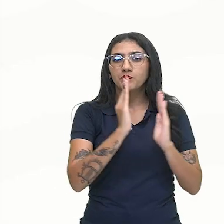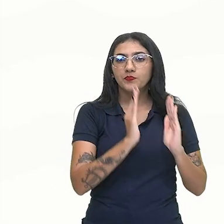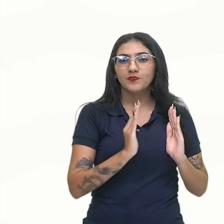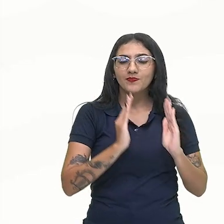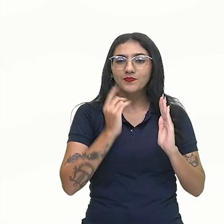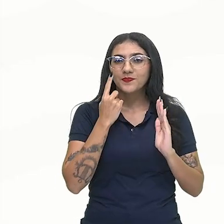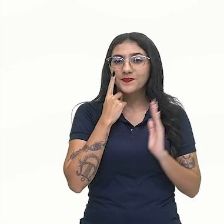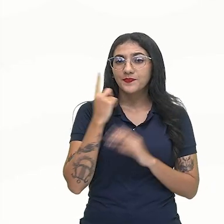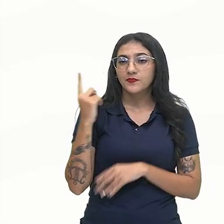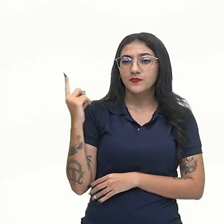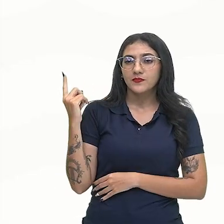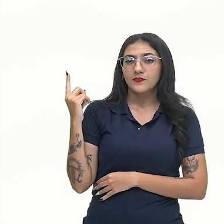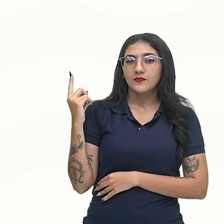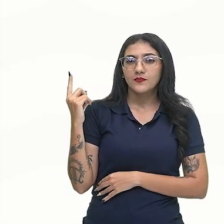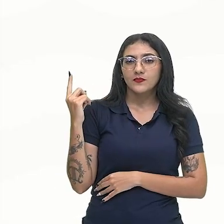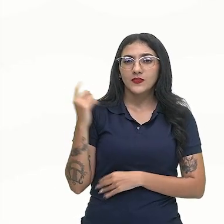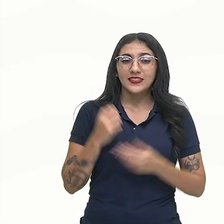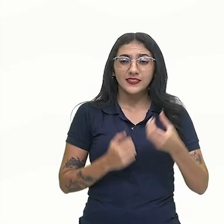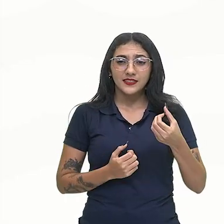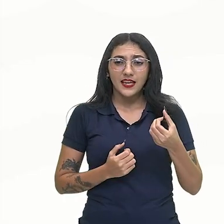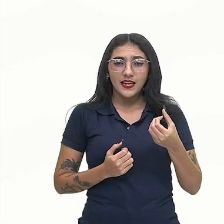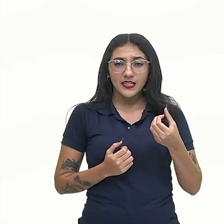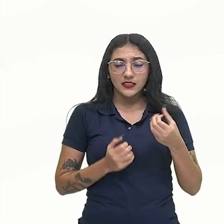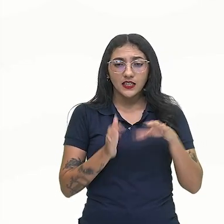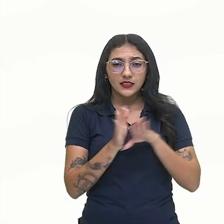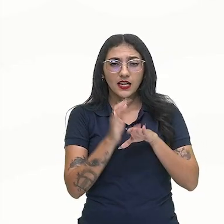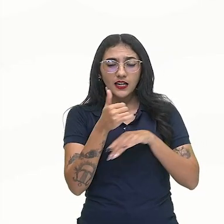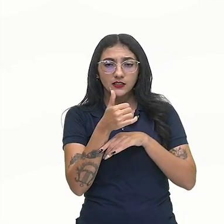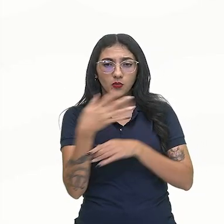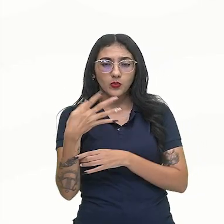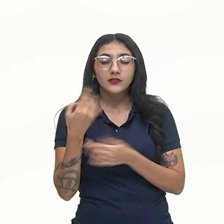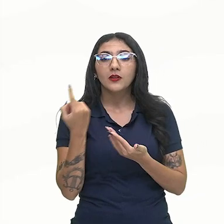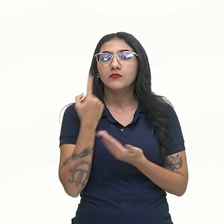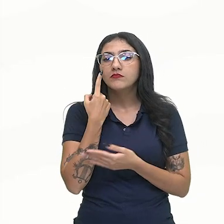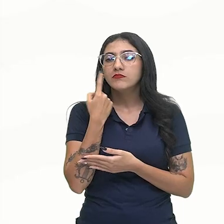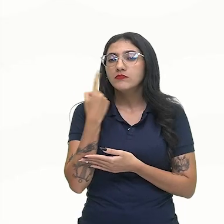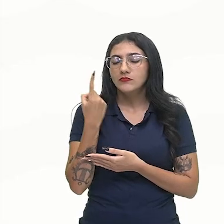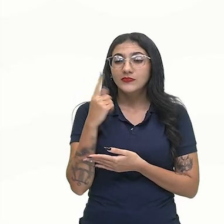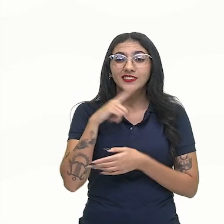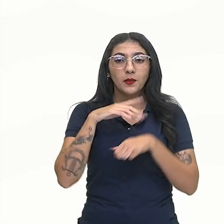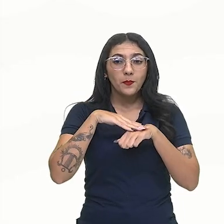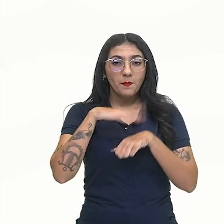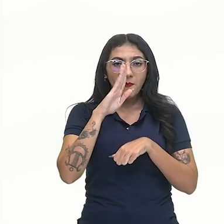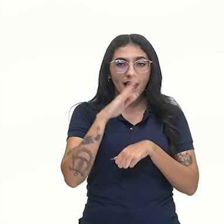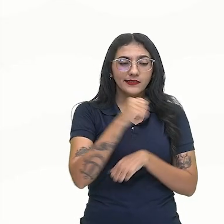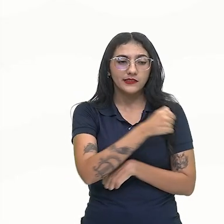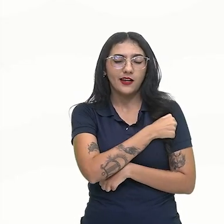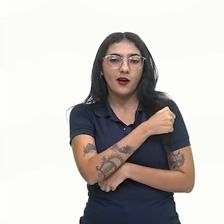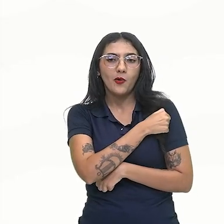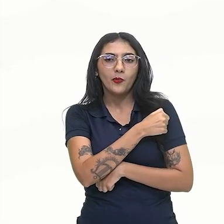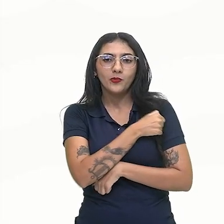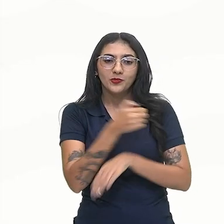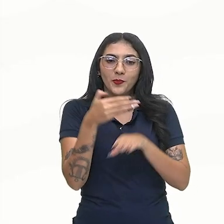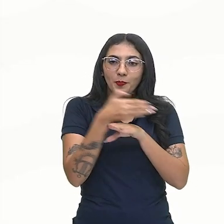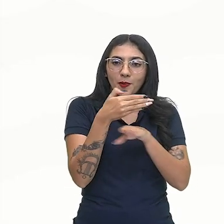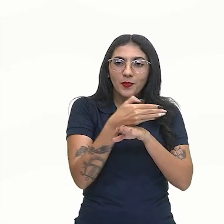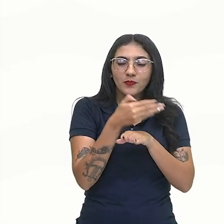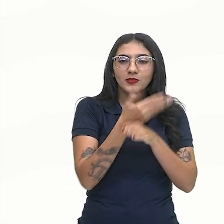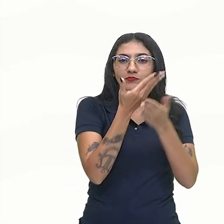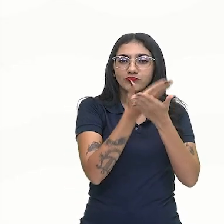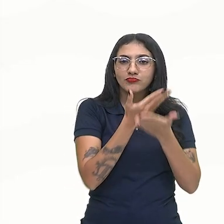é 99. Isso quer dizer o quê? Que eu tenho mais estudantes frequentando a escola